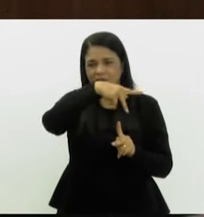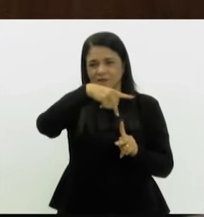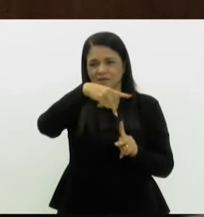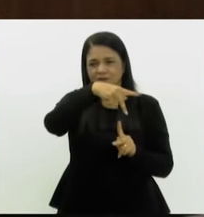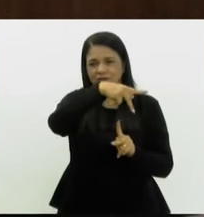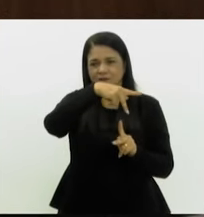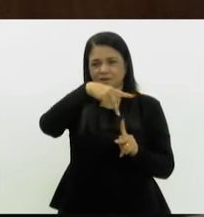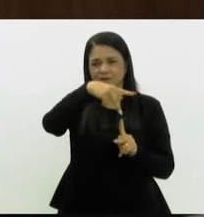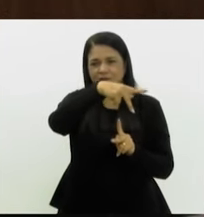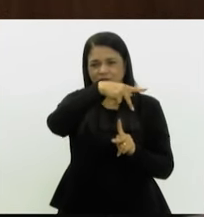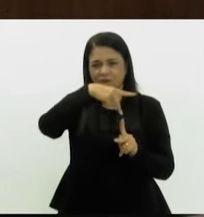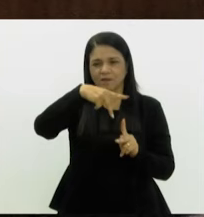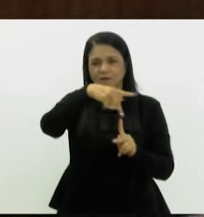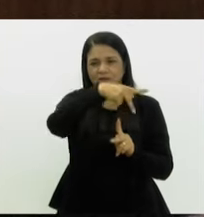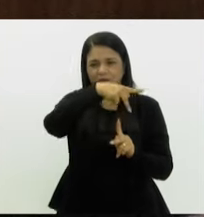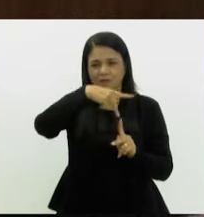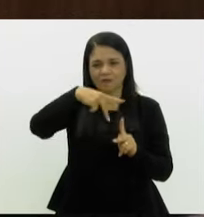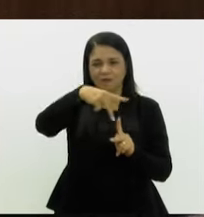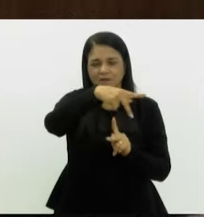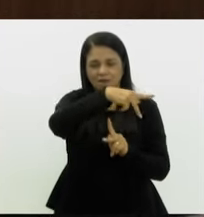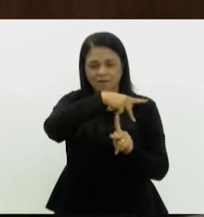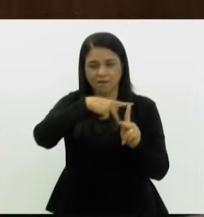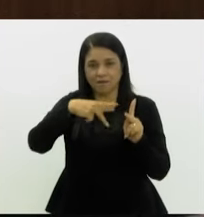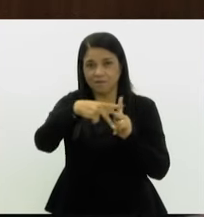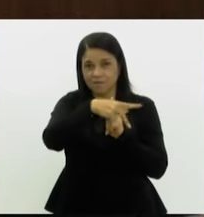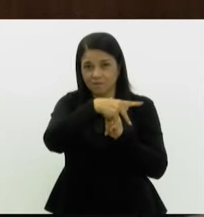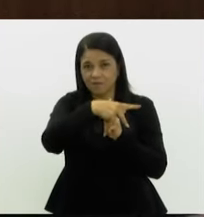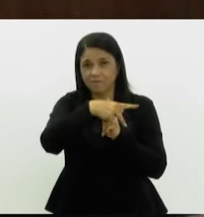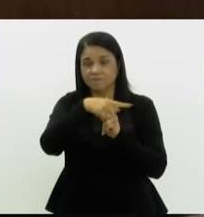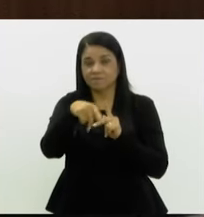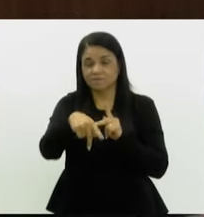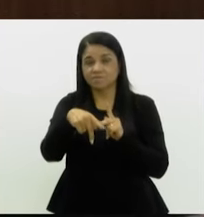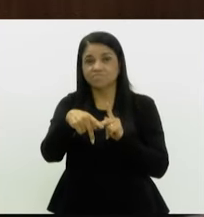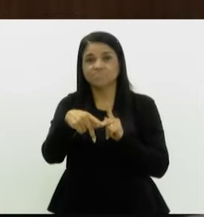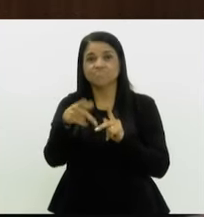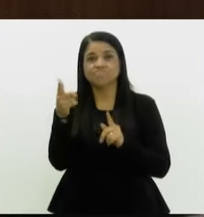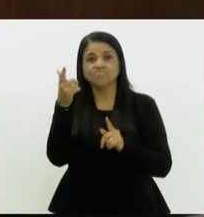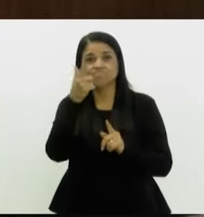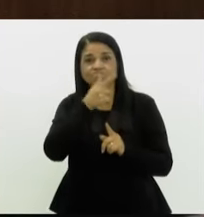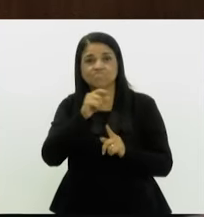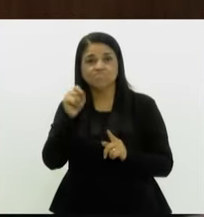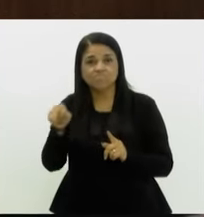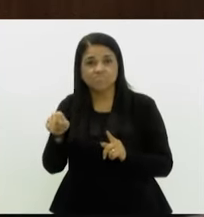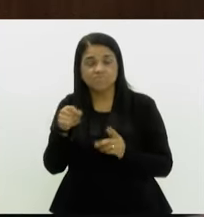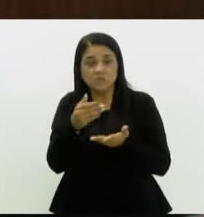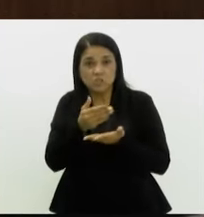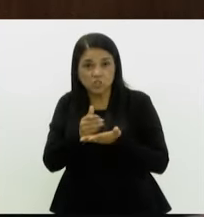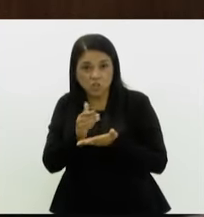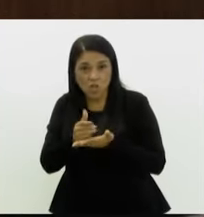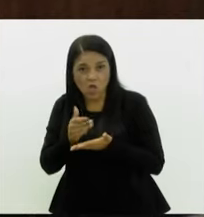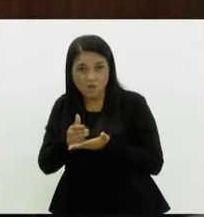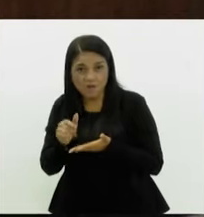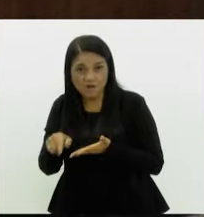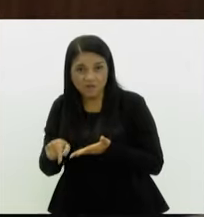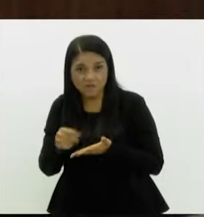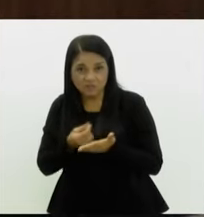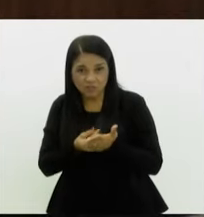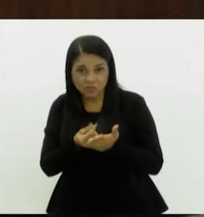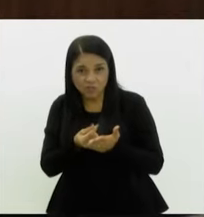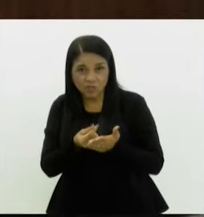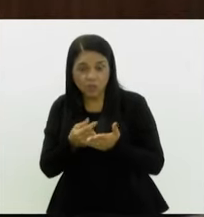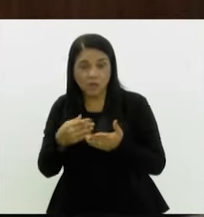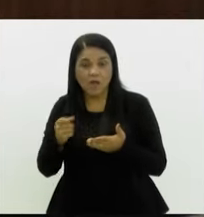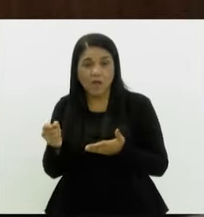o funcionário e ganha o Rio Previdência. Porque o dinheiro que sobra do Rio Previdência, ele está aplicando